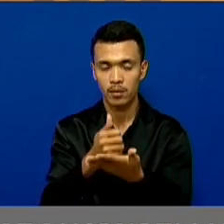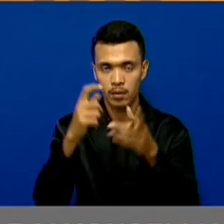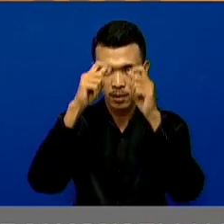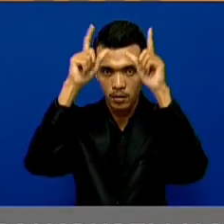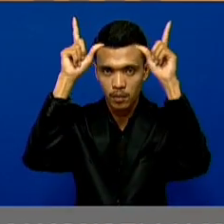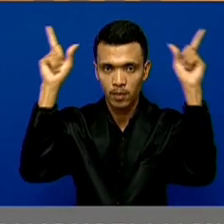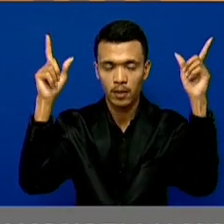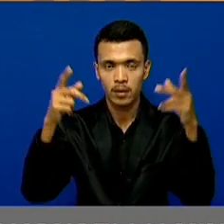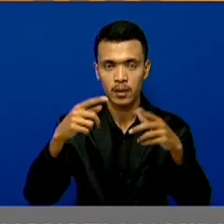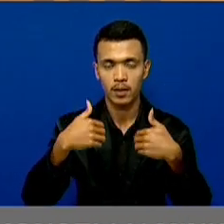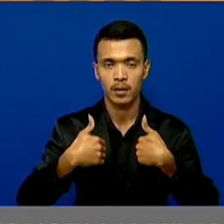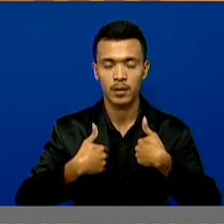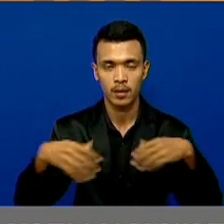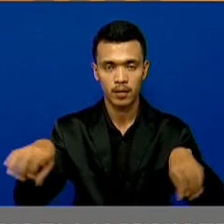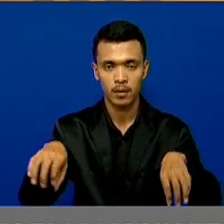Setór Saúde.